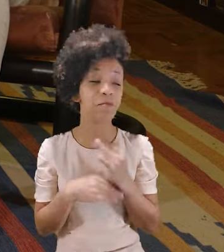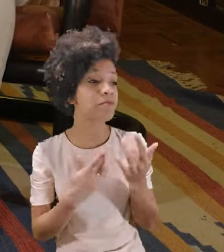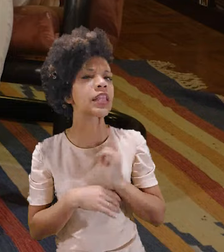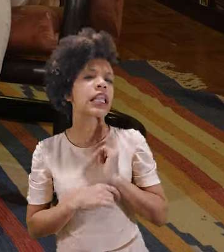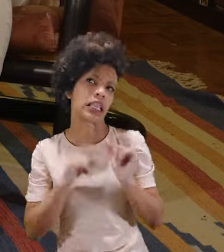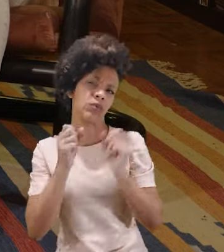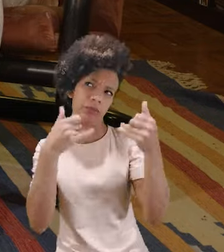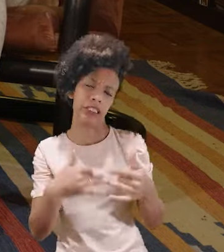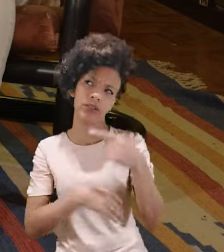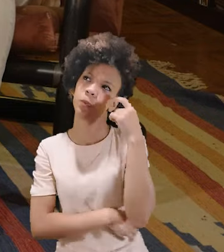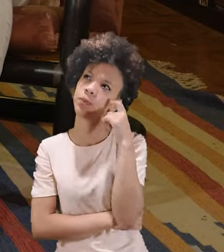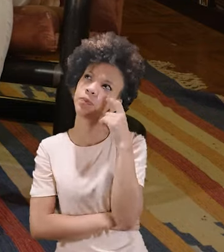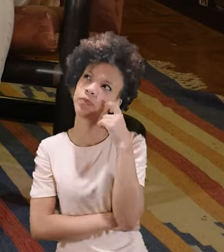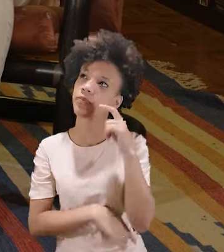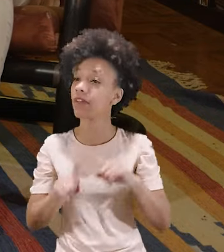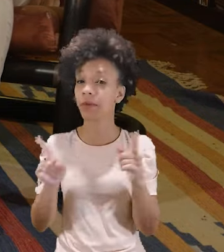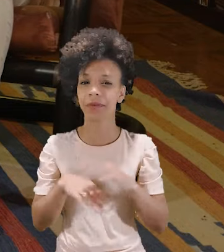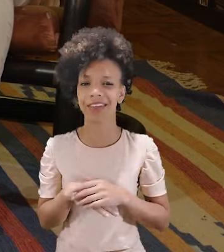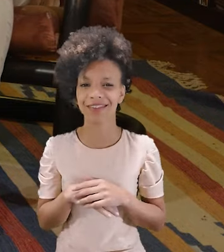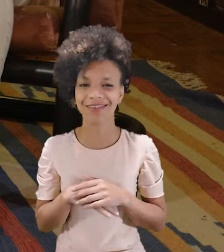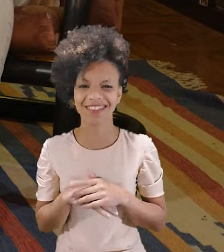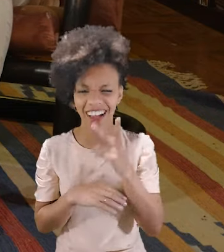tem uma coisa que eu tava falando aqui